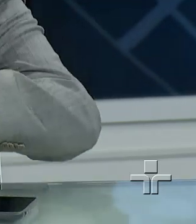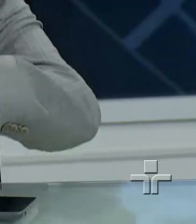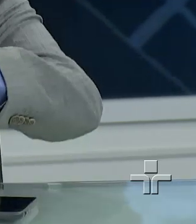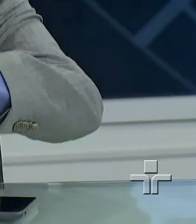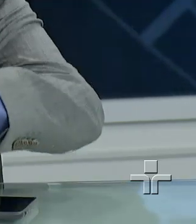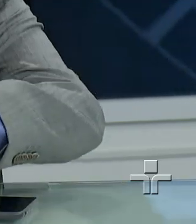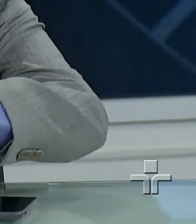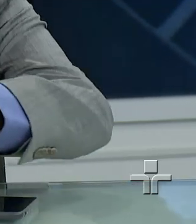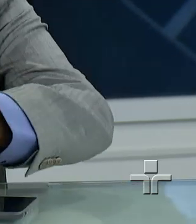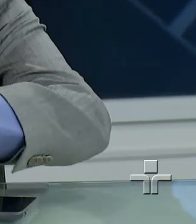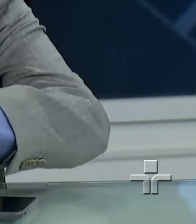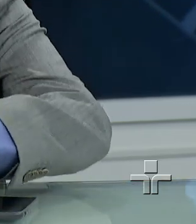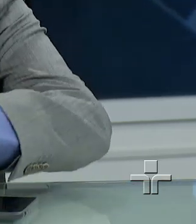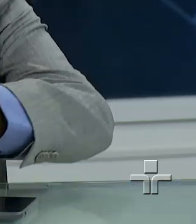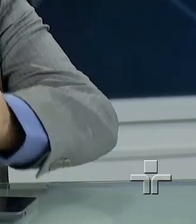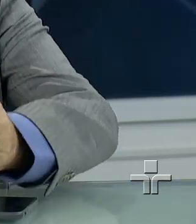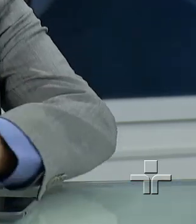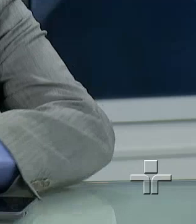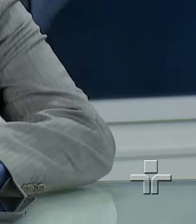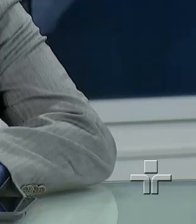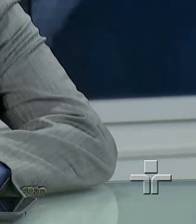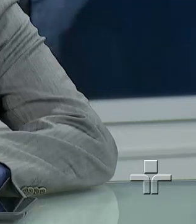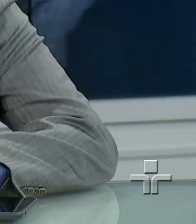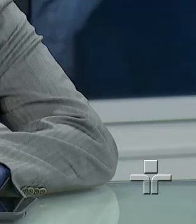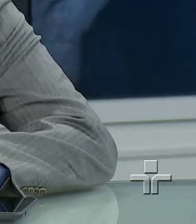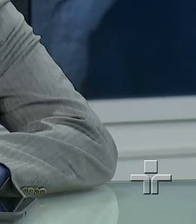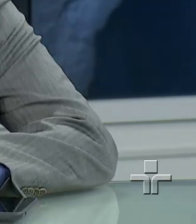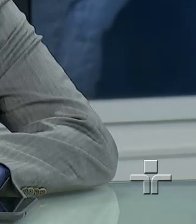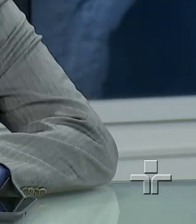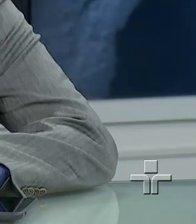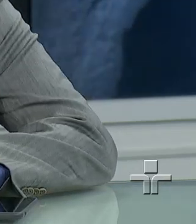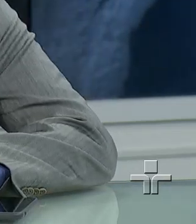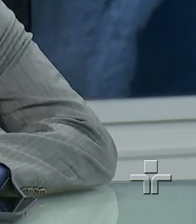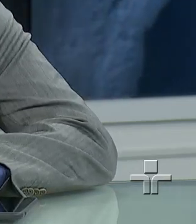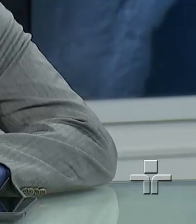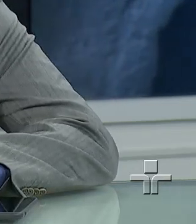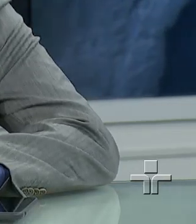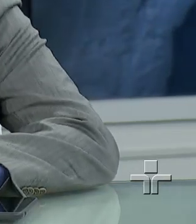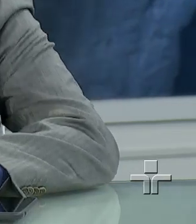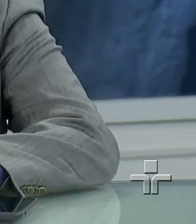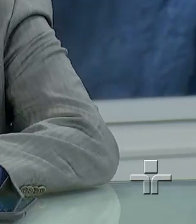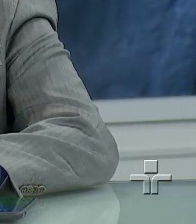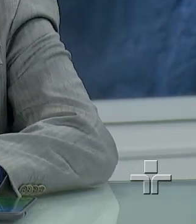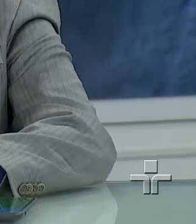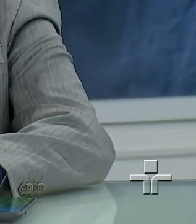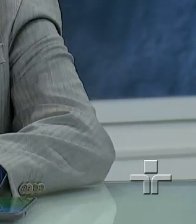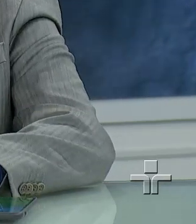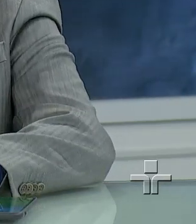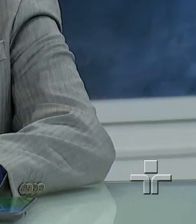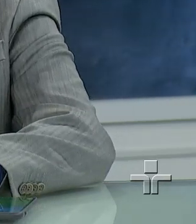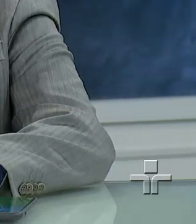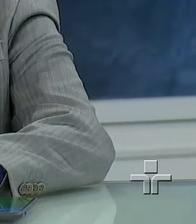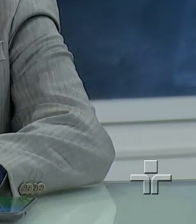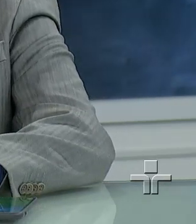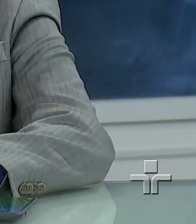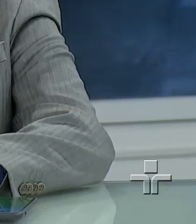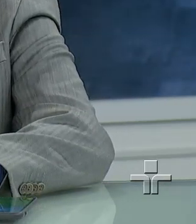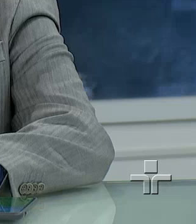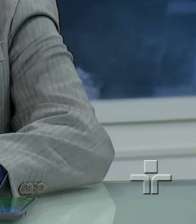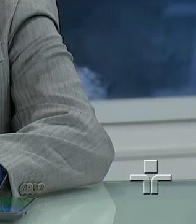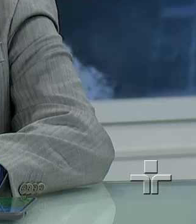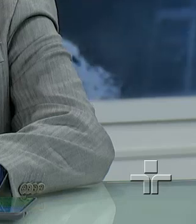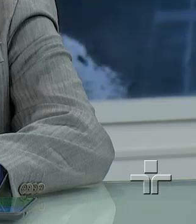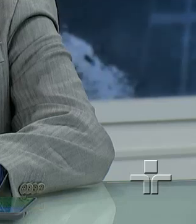eu me congratulo com o governador de São Paulo pela iniciativa, porém, é preciso convir que essas campanhas